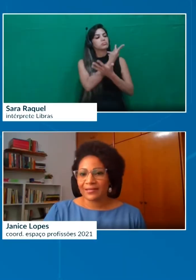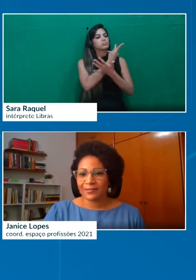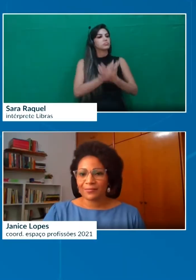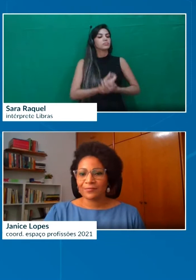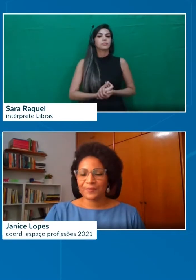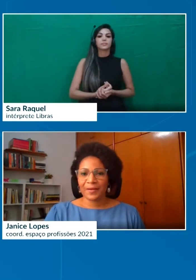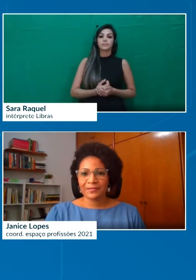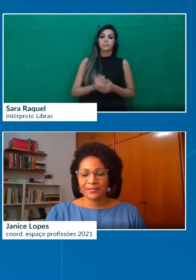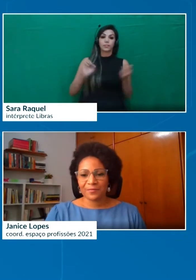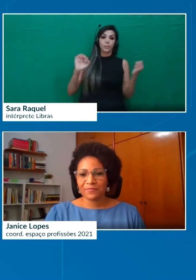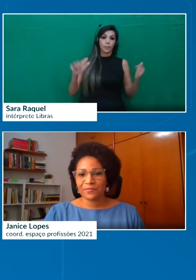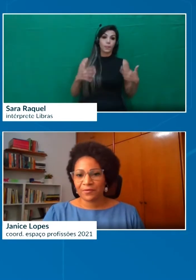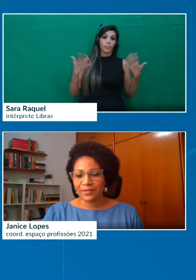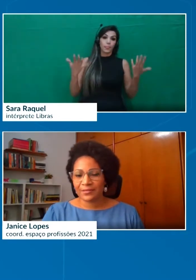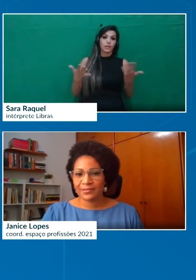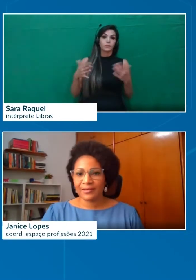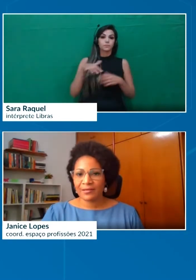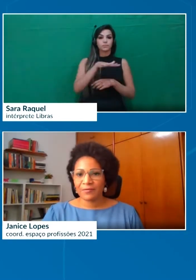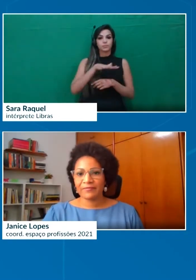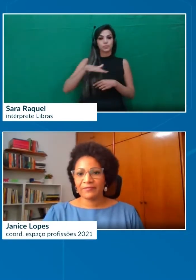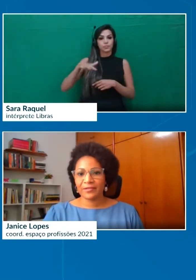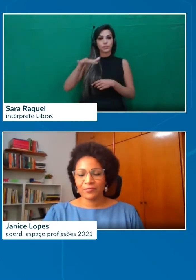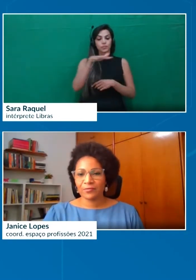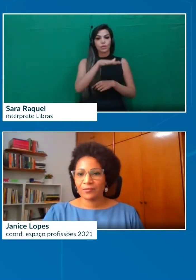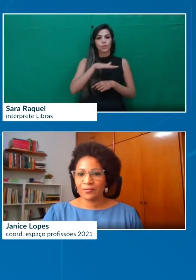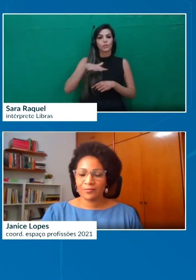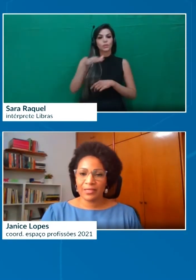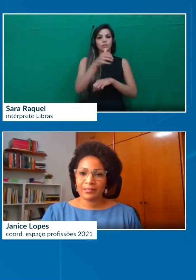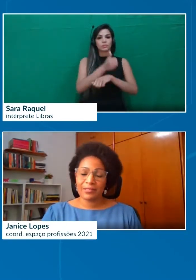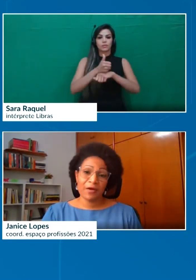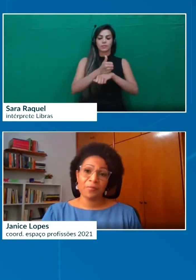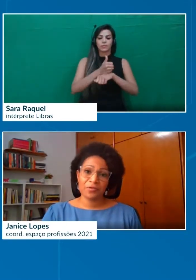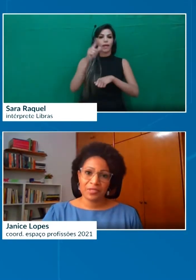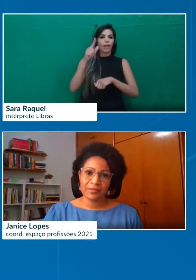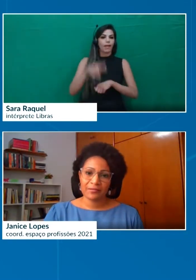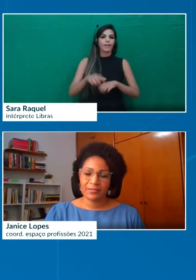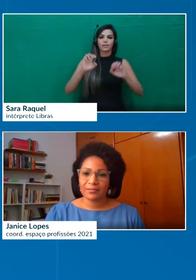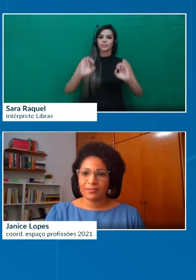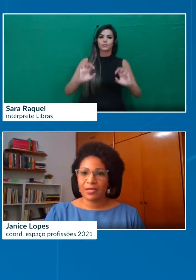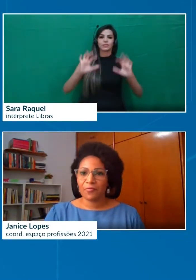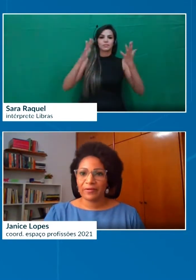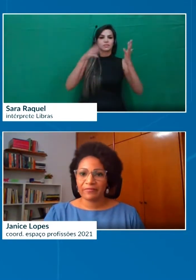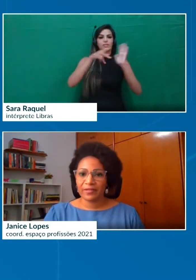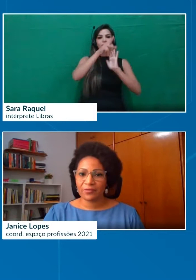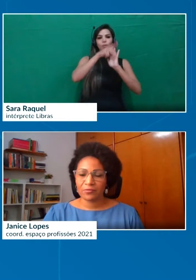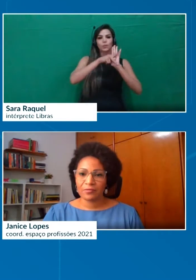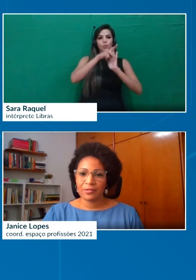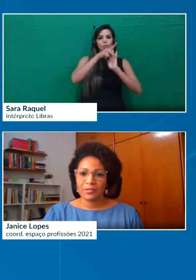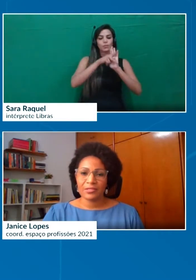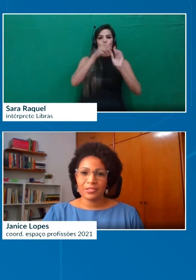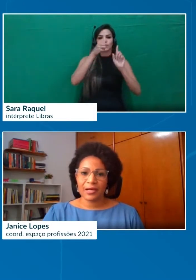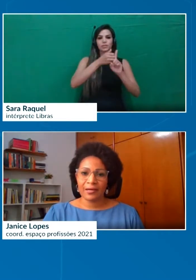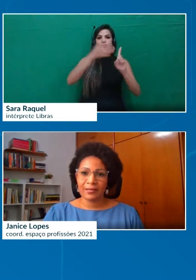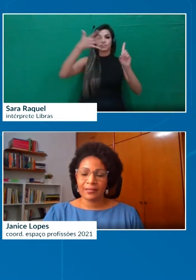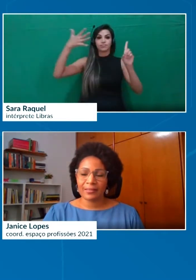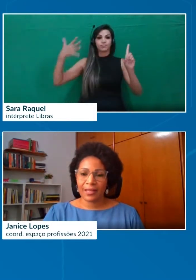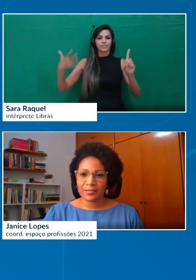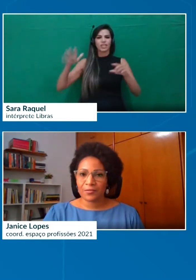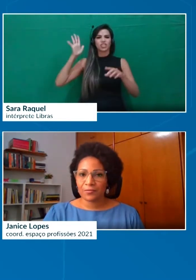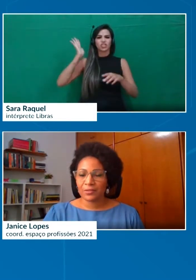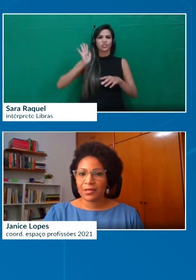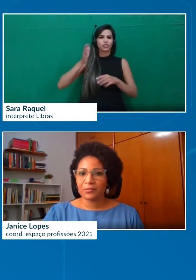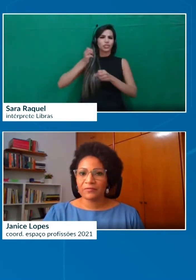Então, Marcelo, o Espaço das Profissões é um evento, né, é um projeto de extensão, um evento